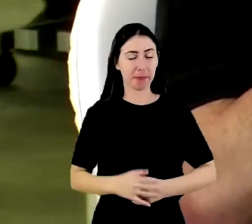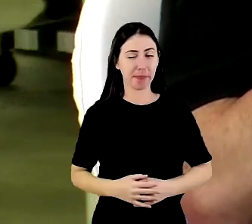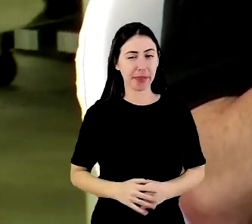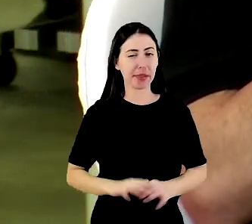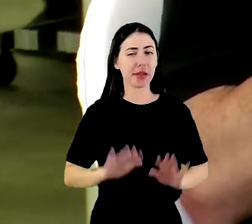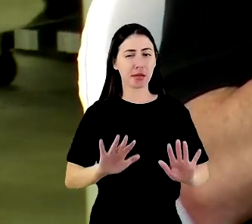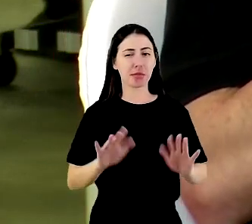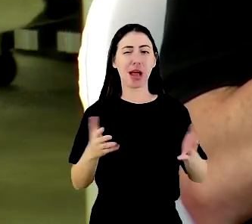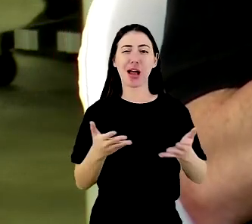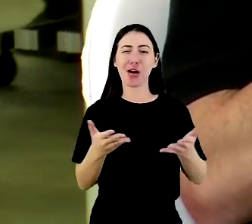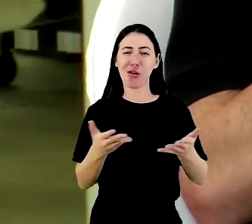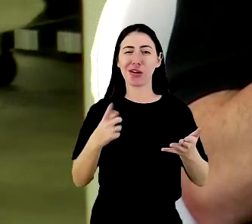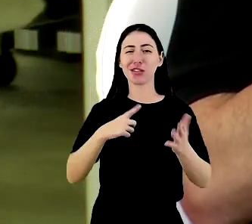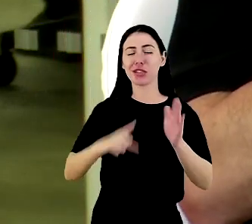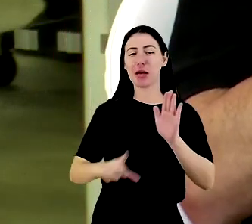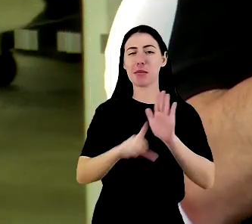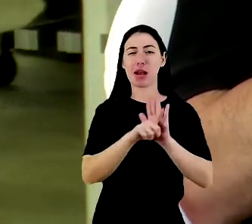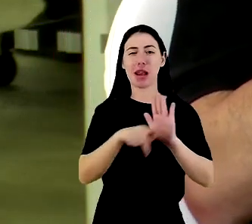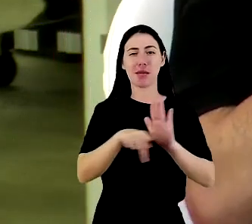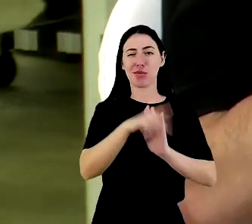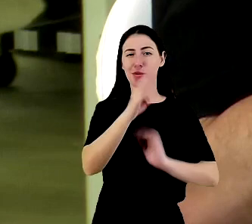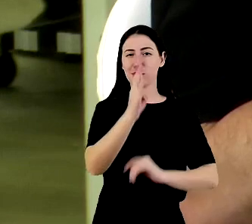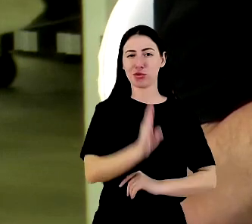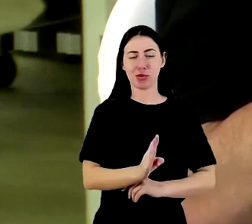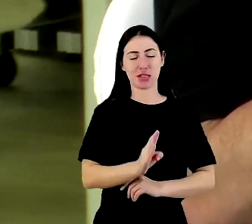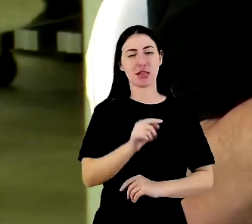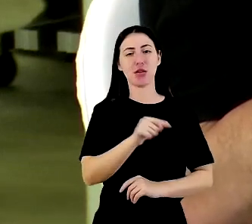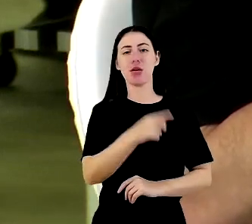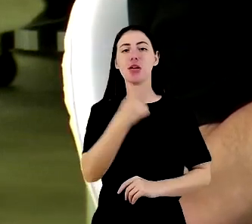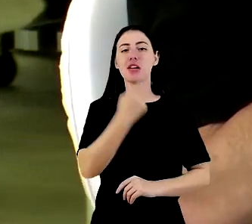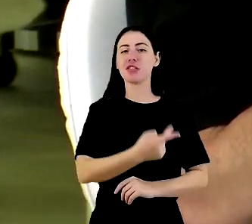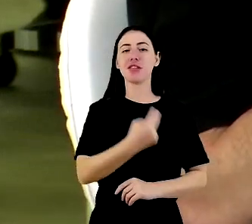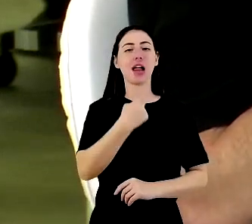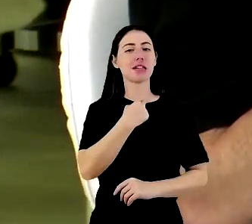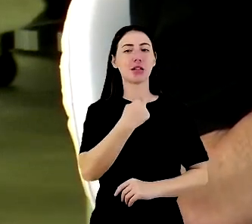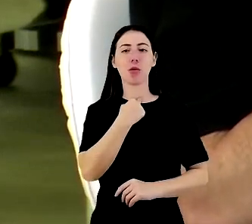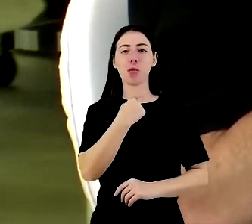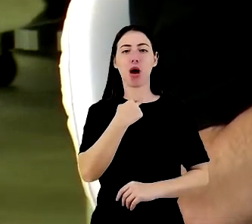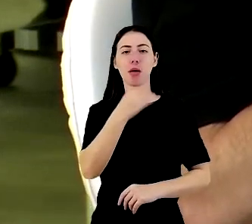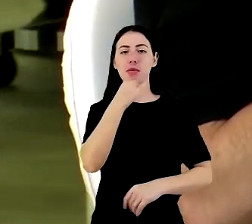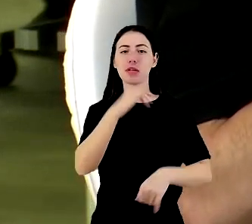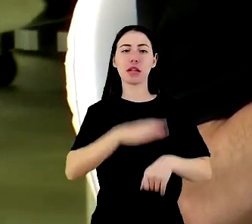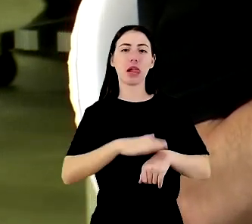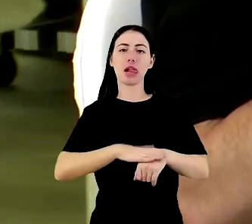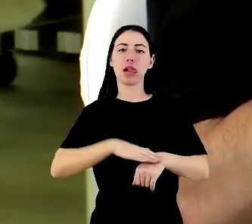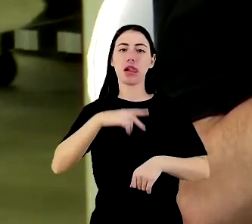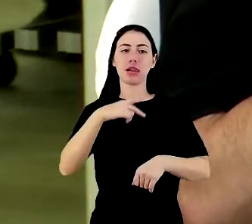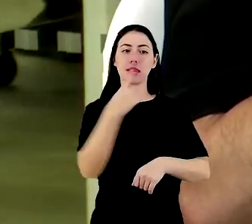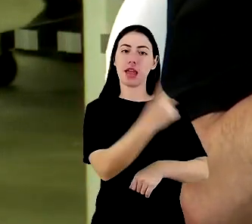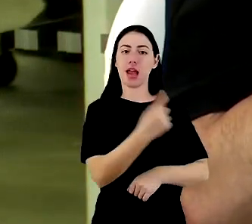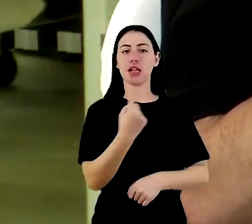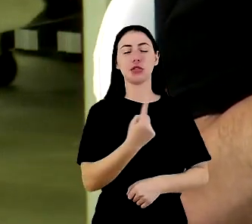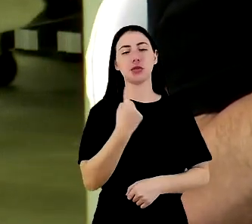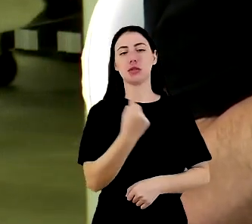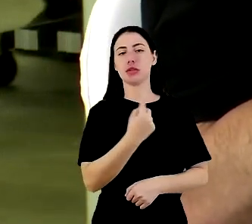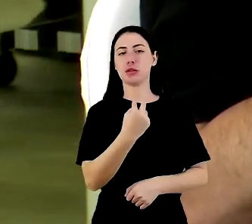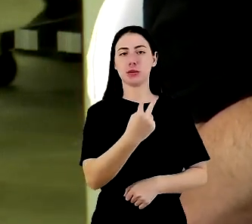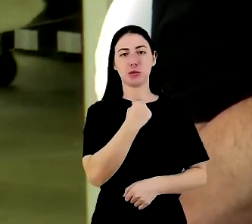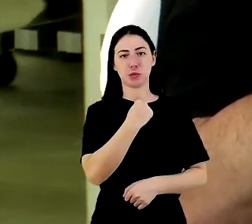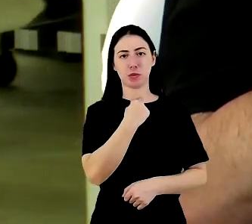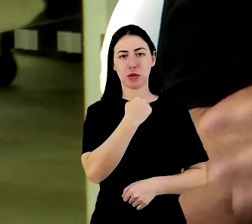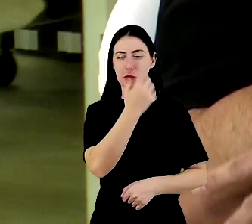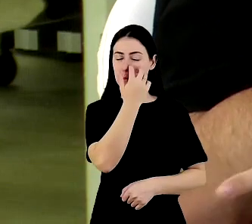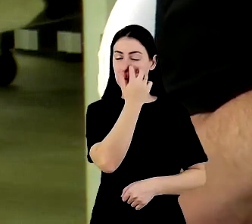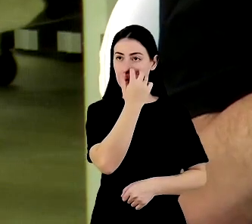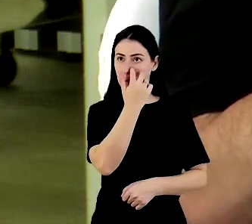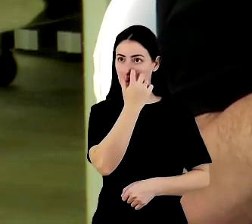grande gerador de emprego no país. Mas existe, sim, formas de atender. Vou dar o exemplo do Shell Recharge, né, do carregamento elétrico. O carregamento